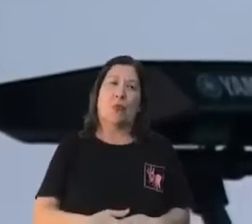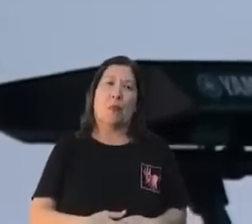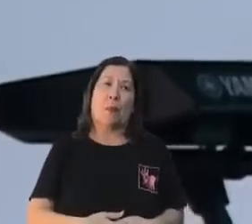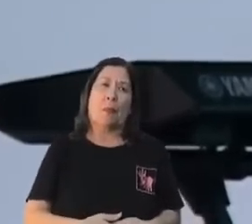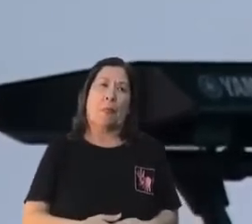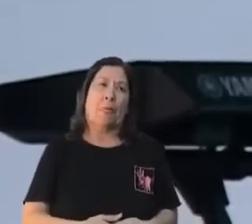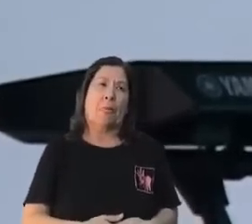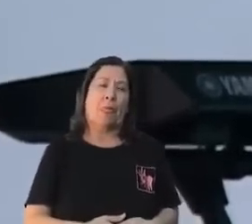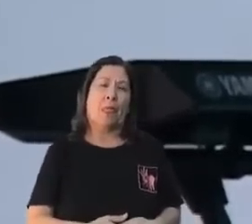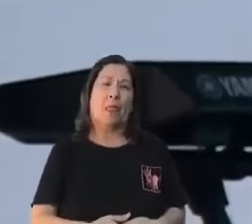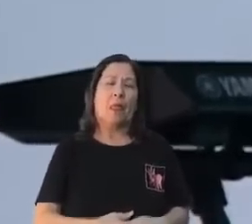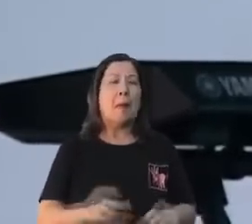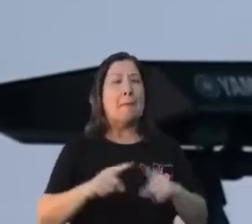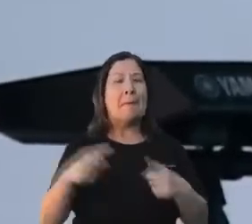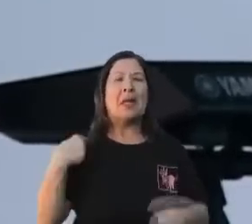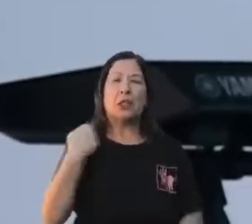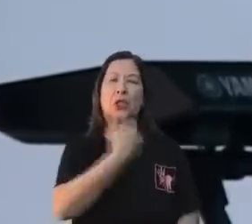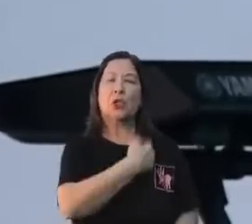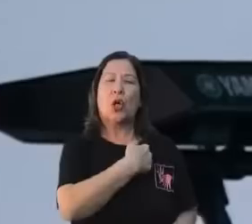Faça apesar das críticas.